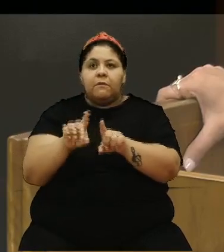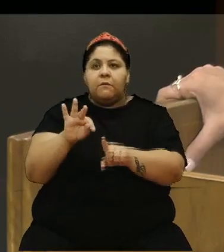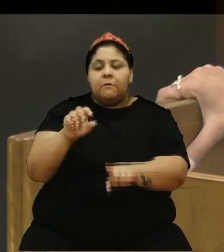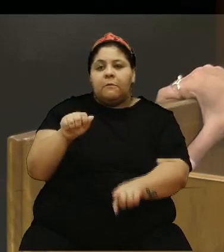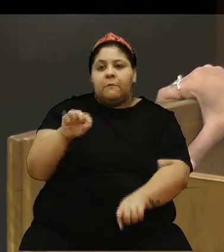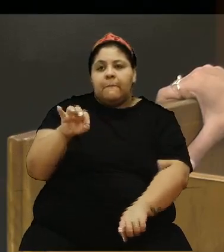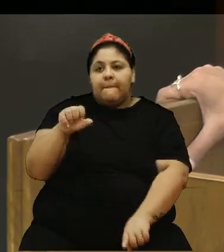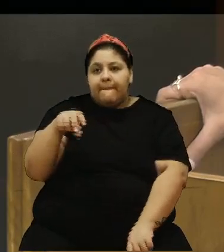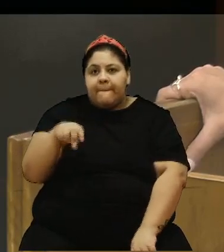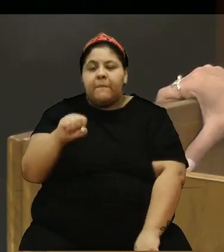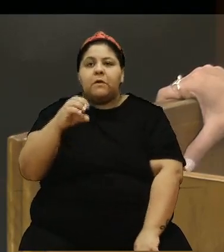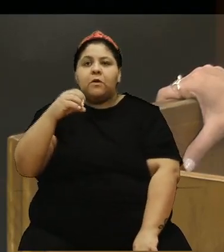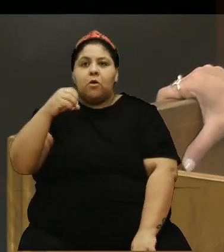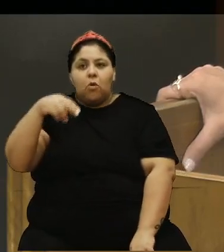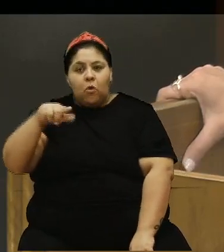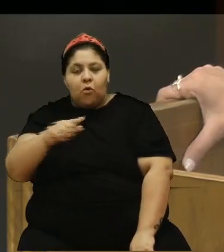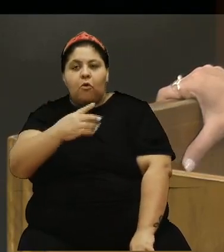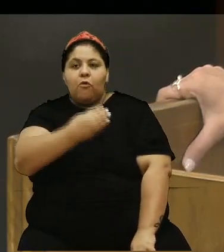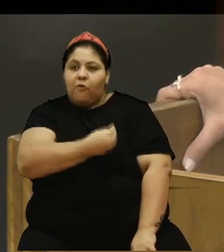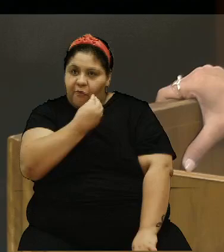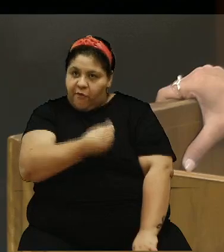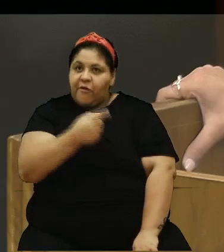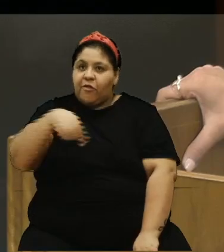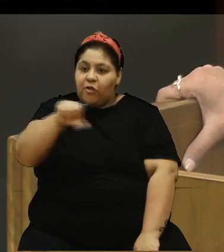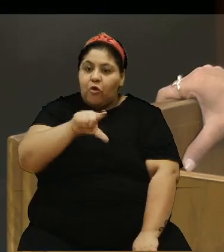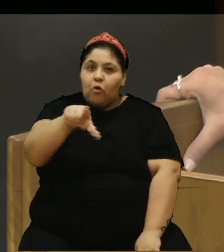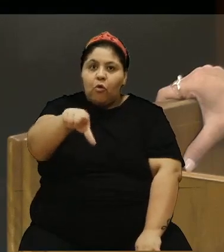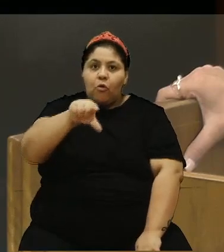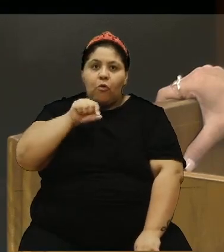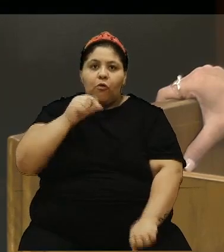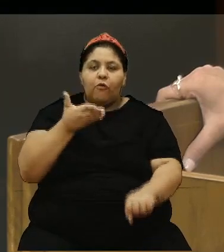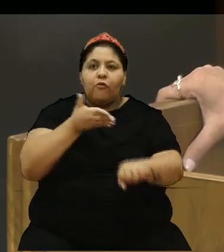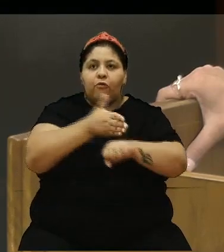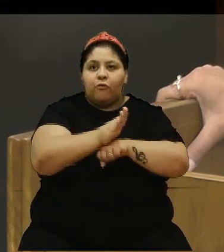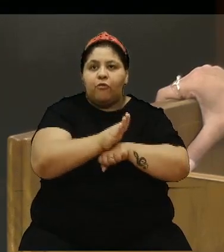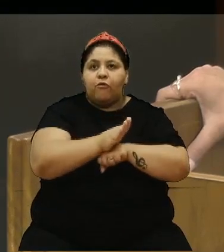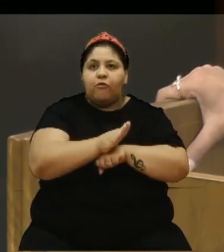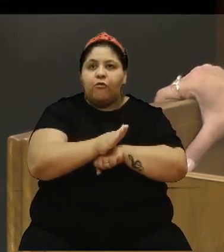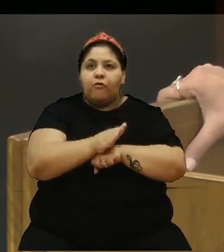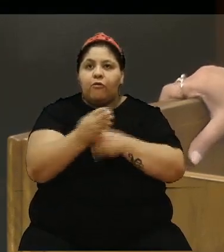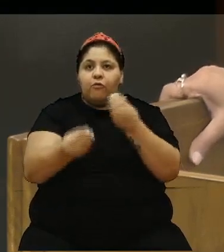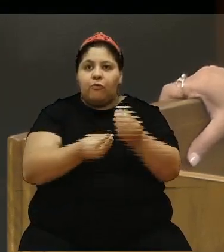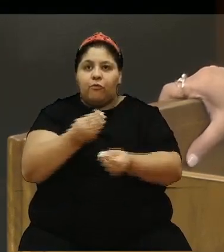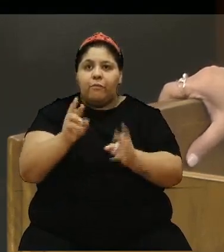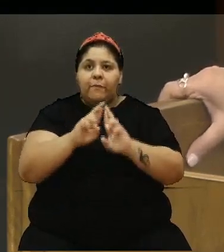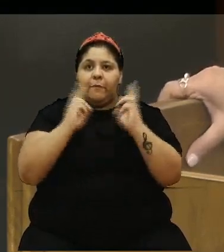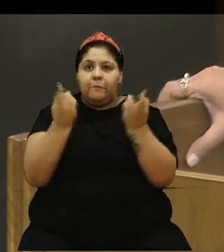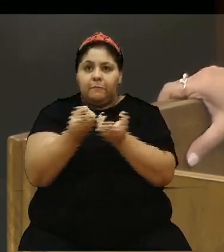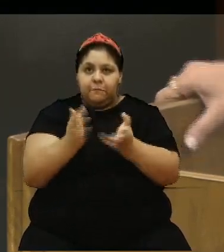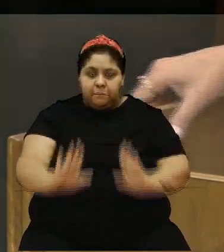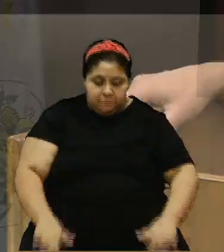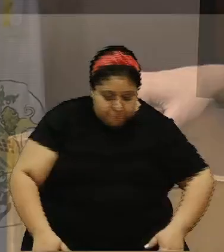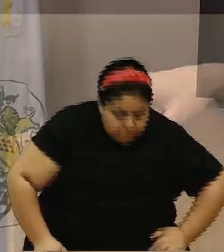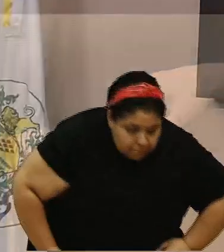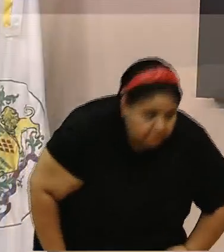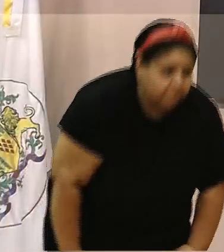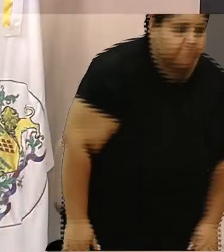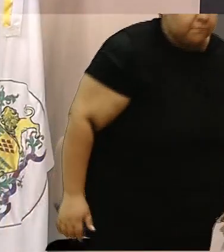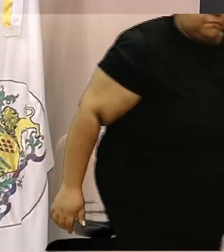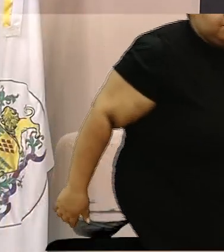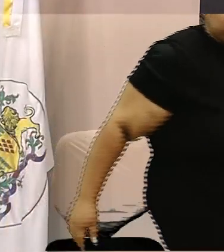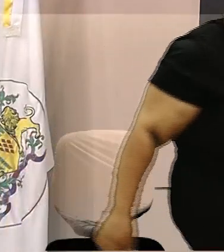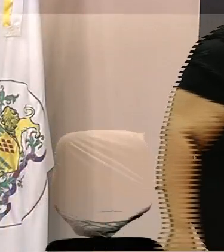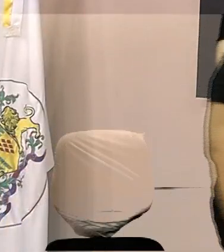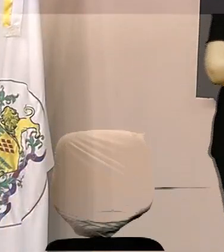da ONG Vida, fomos as ONGs sorteadas para participar do mesmo conselho. Por favor.